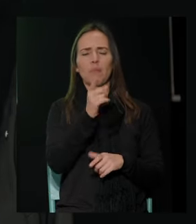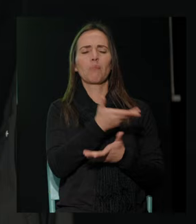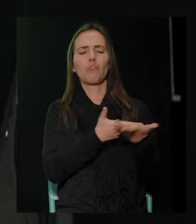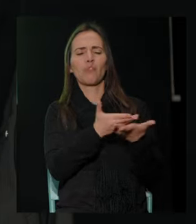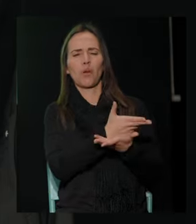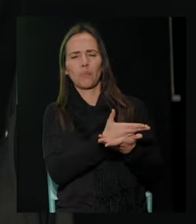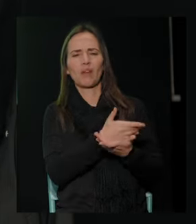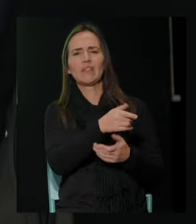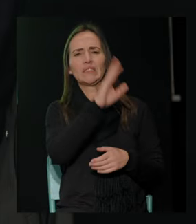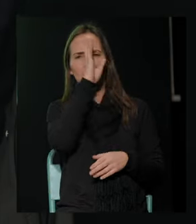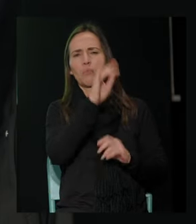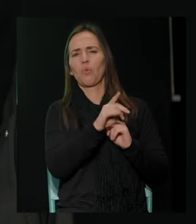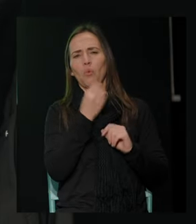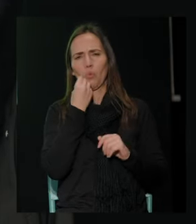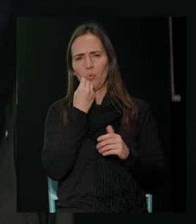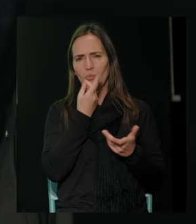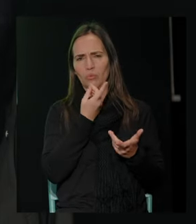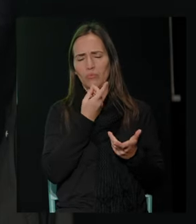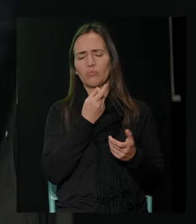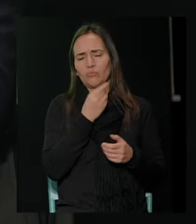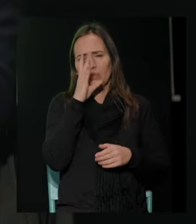economia, e blá, blá, blá, blá. Portanto,